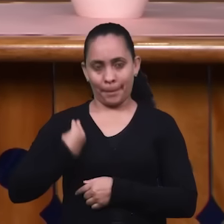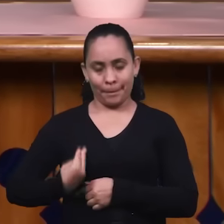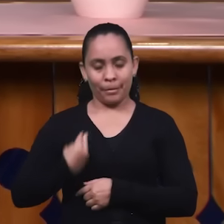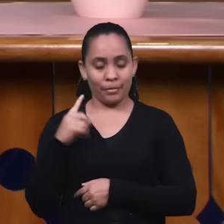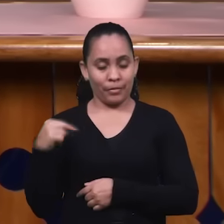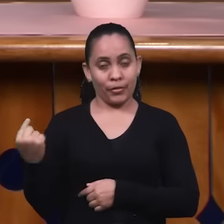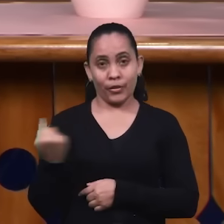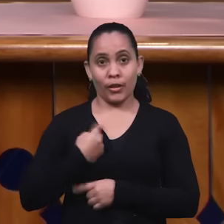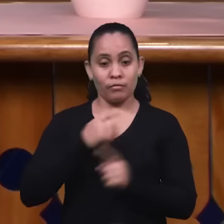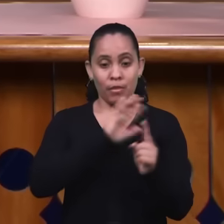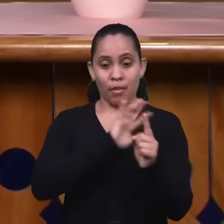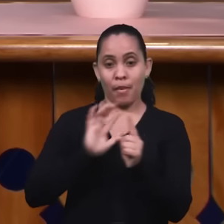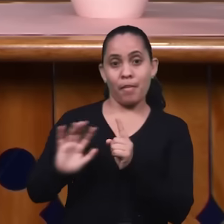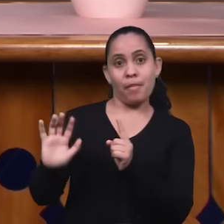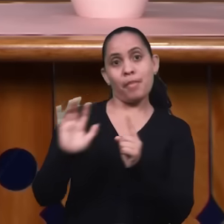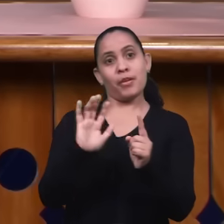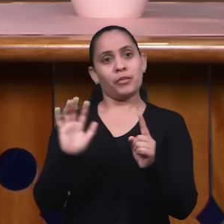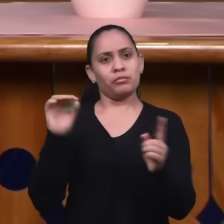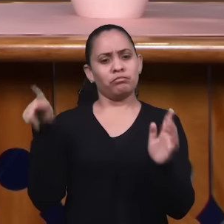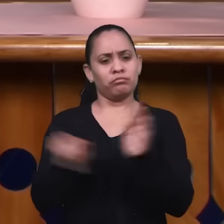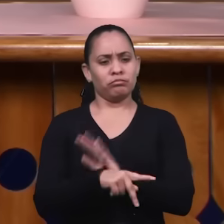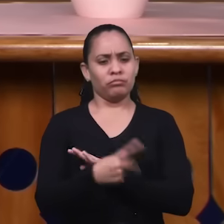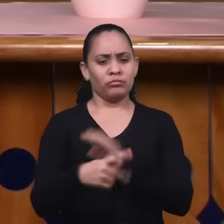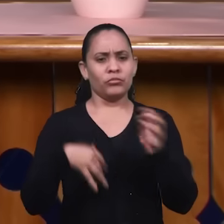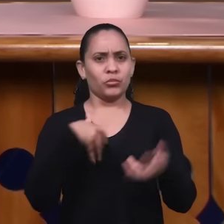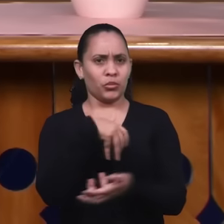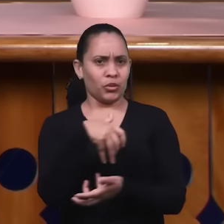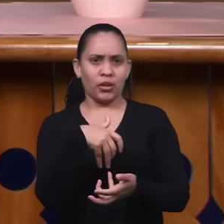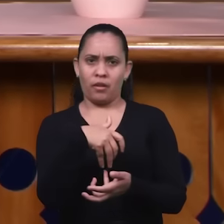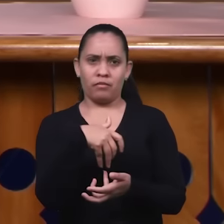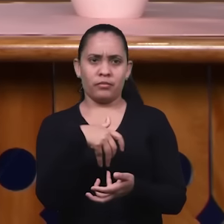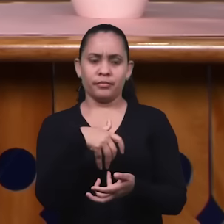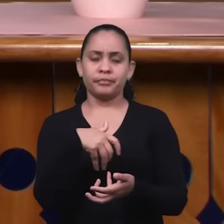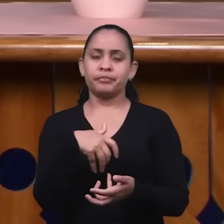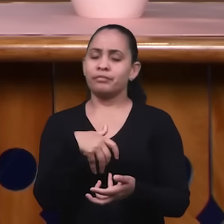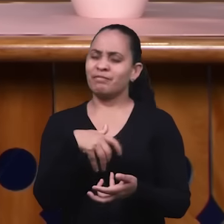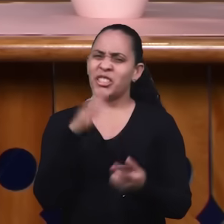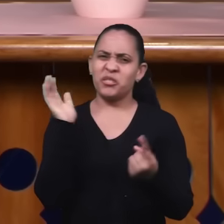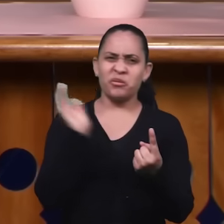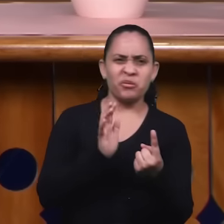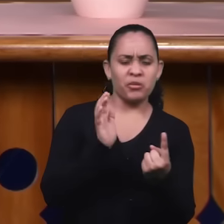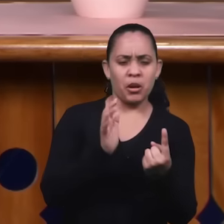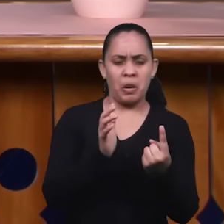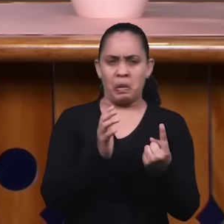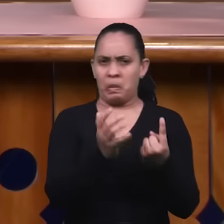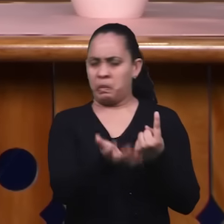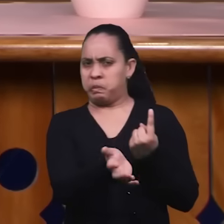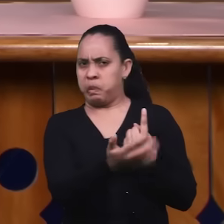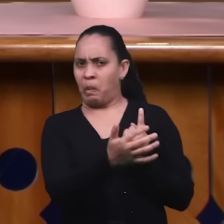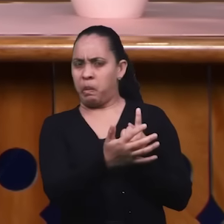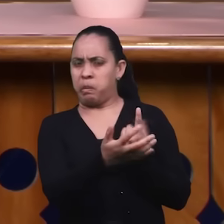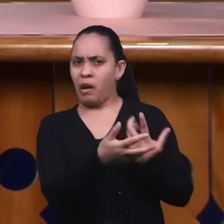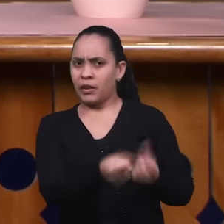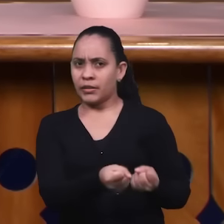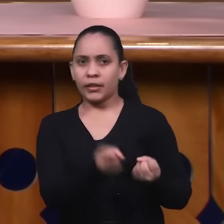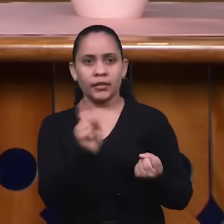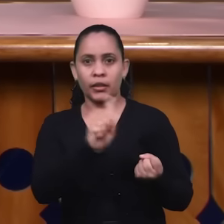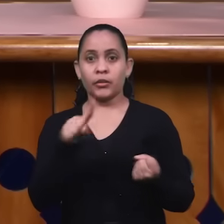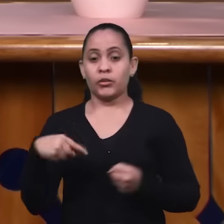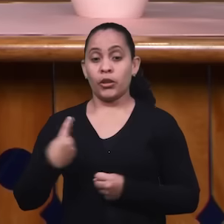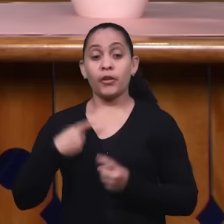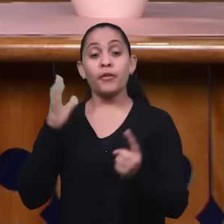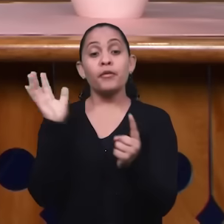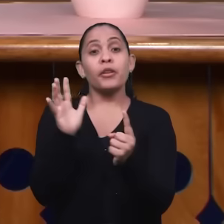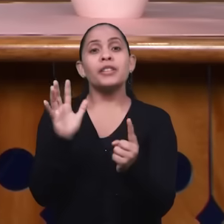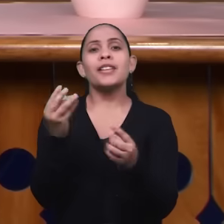não devemos ser influenciados pelas coisas do mundo. Pelo contrário, nós temos que influenciar aqueles que estão ao nosso redor. Influenciar no sentido